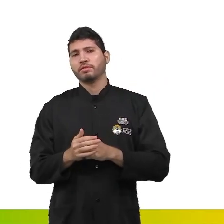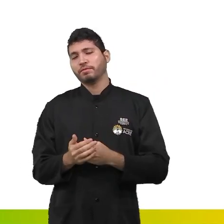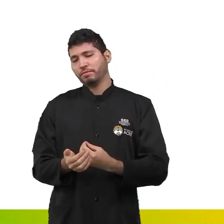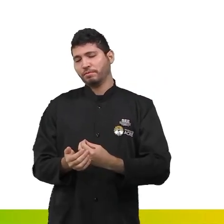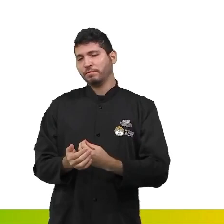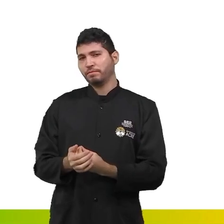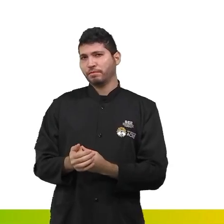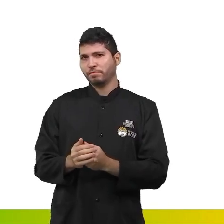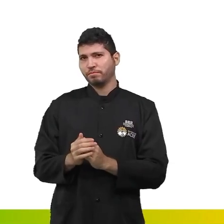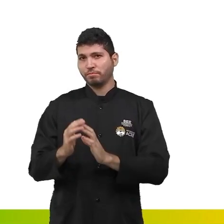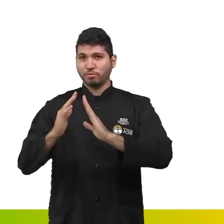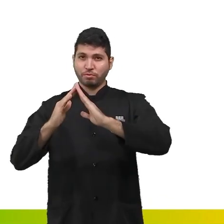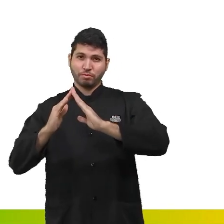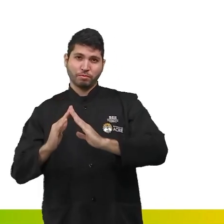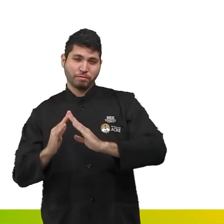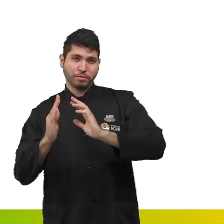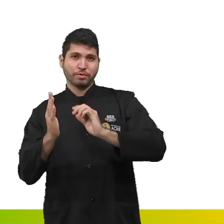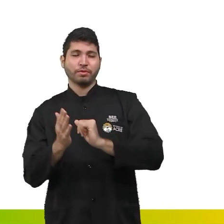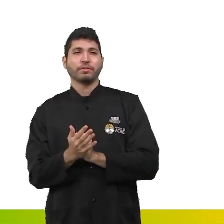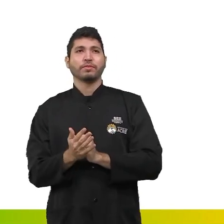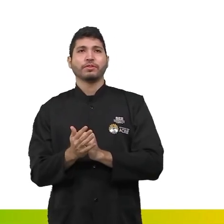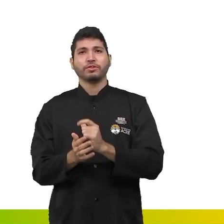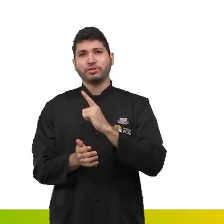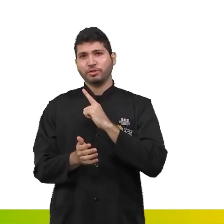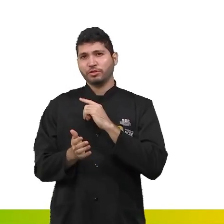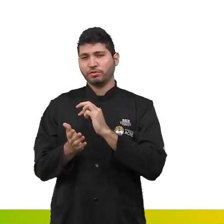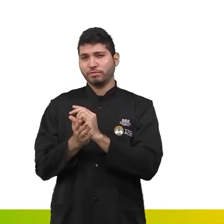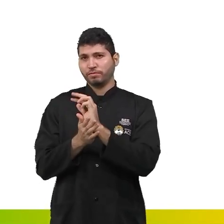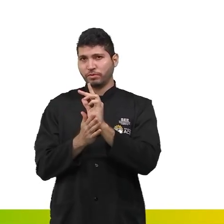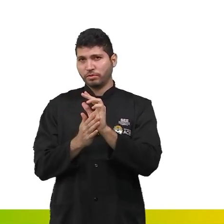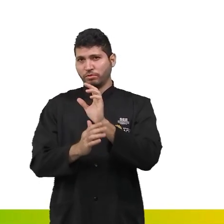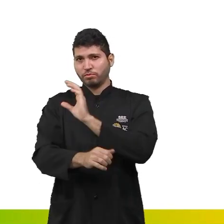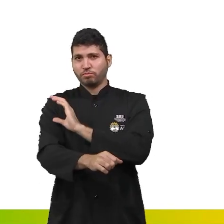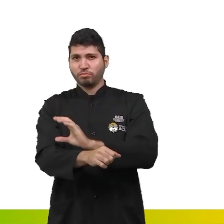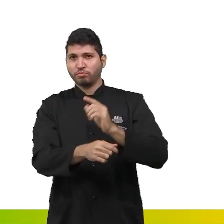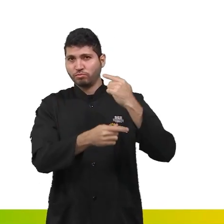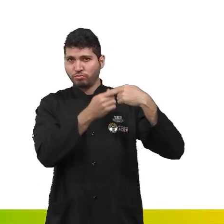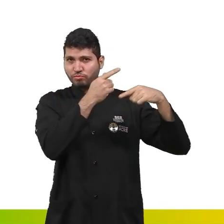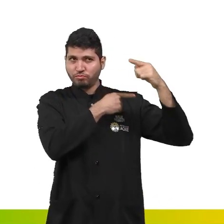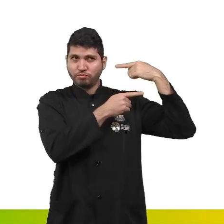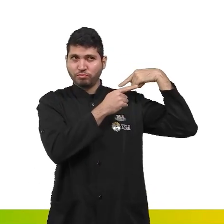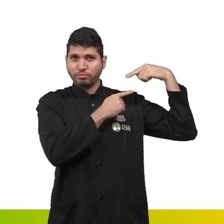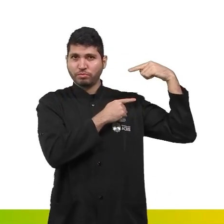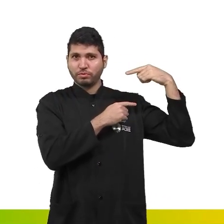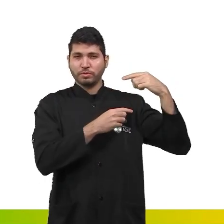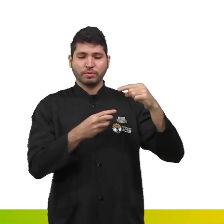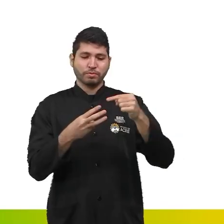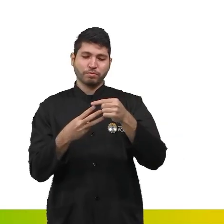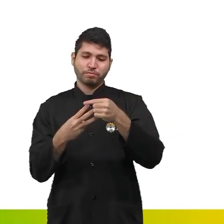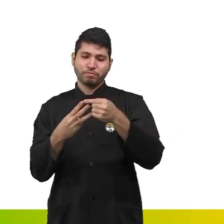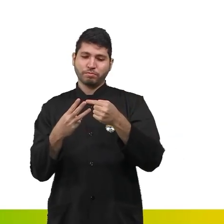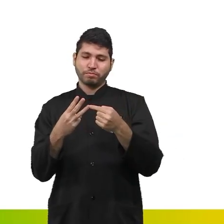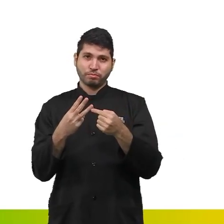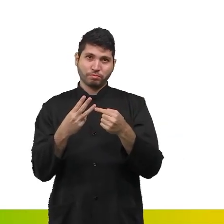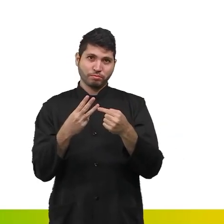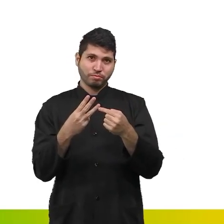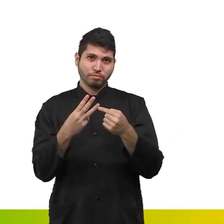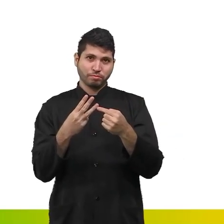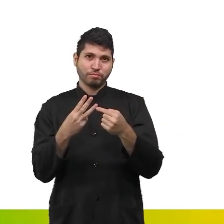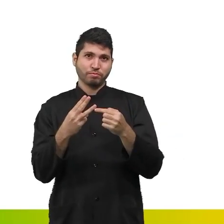abrigava diversas culturas ancestrais, como os três grandes,